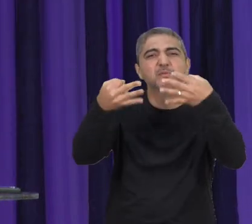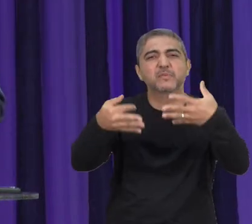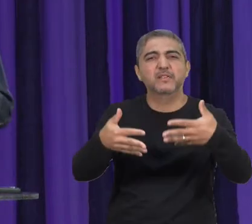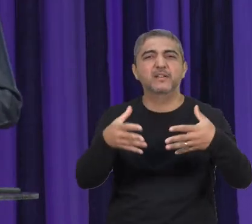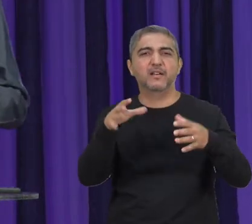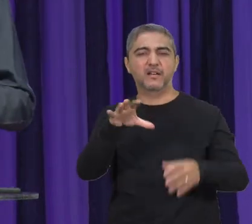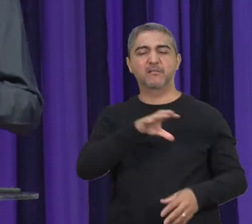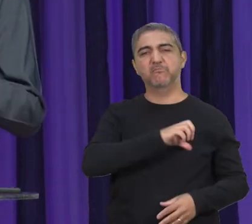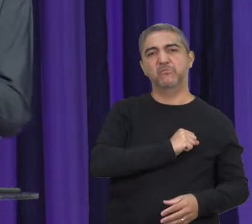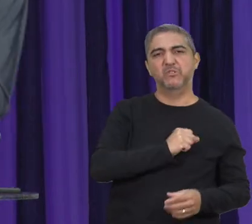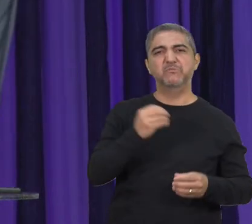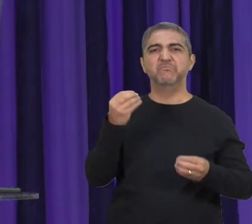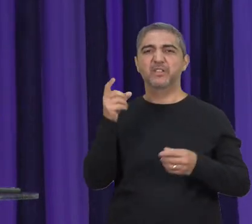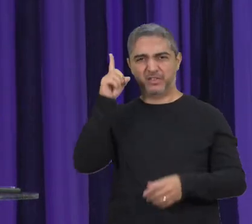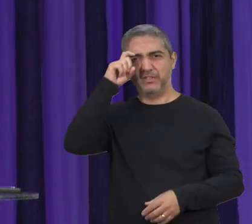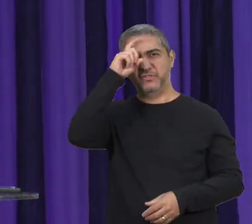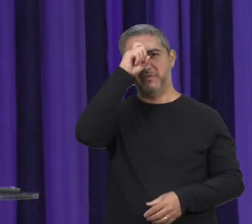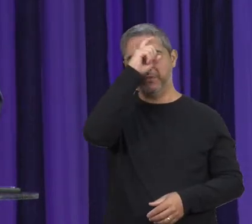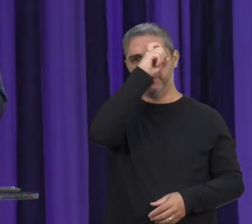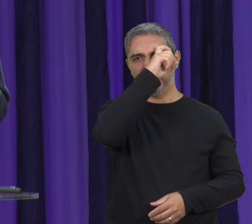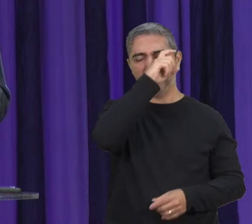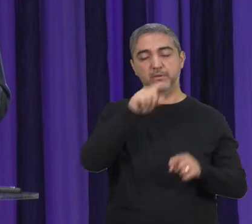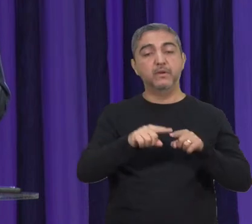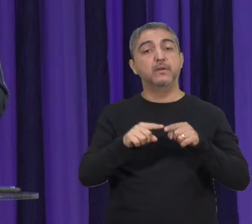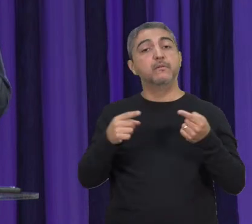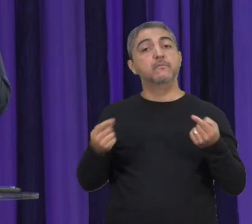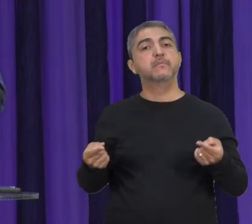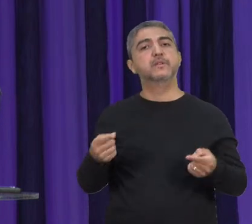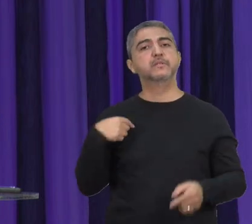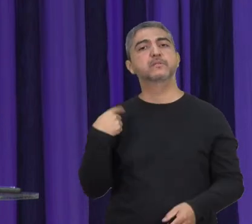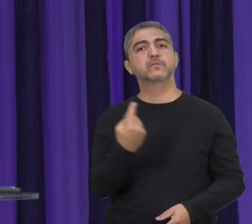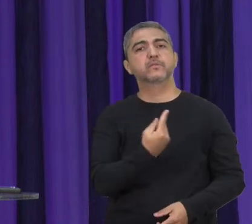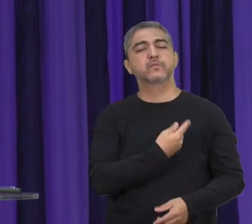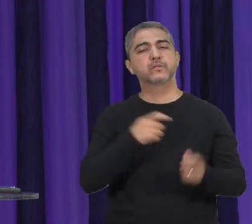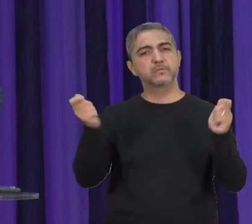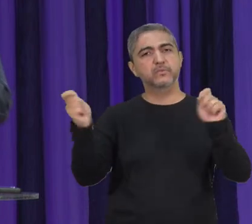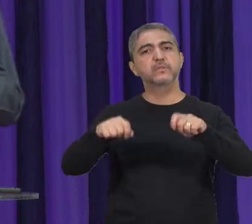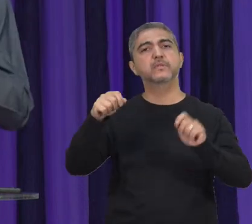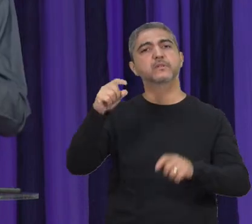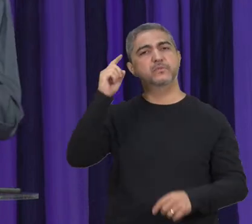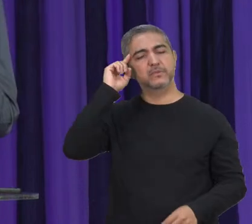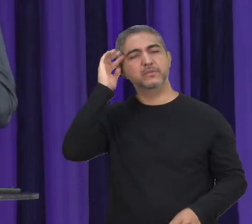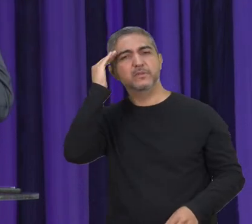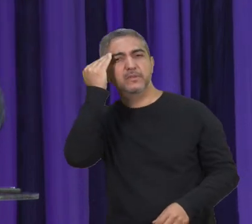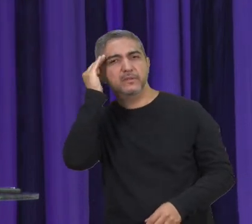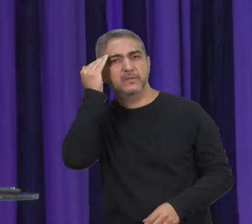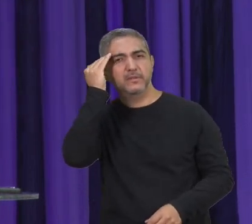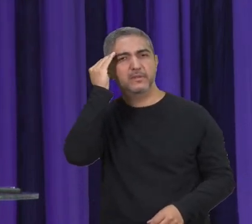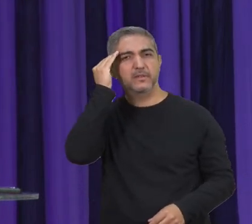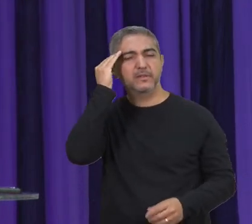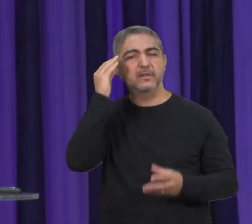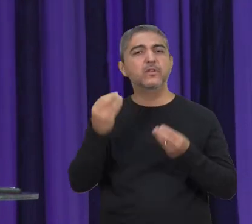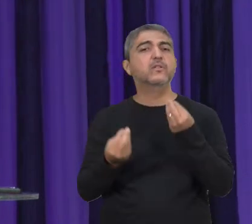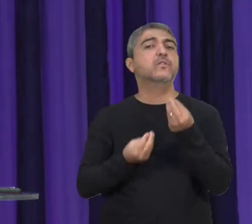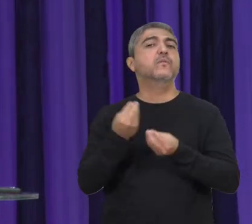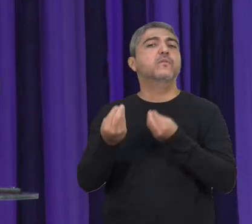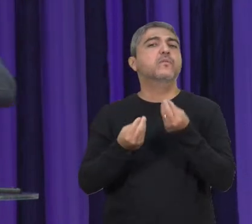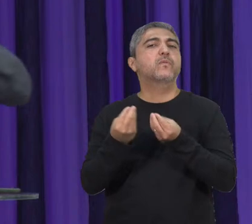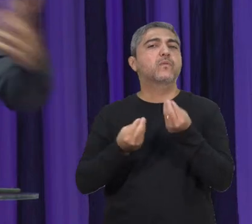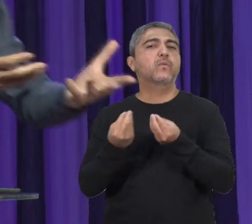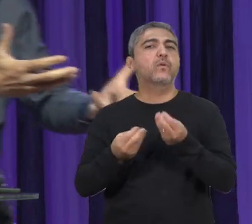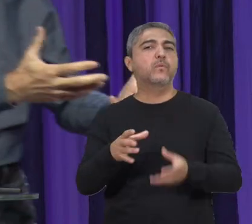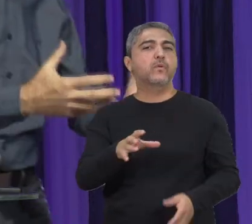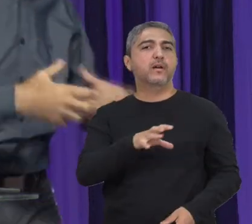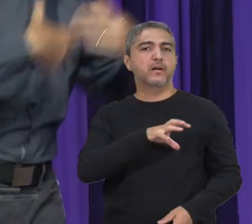fácil. Mas nós podemos entender o que é amar pelas expressões visíveis,